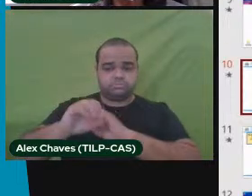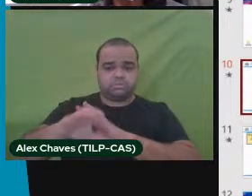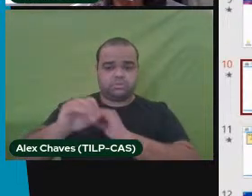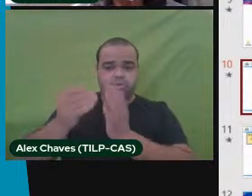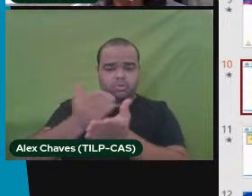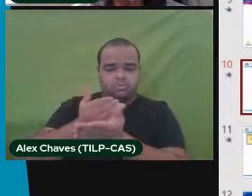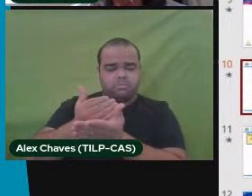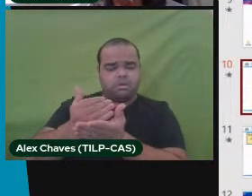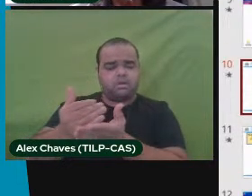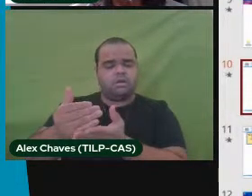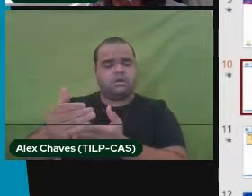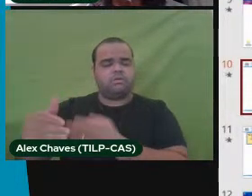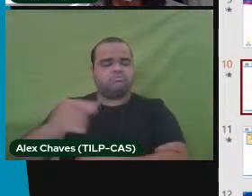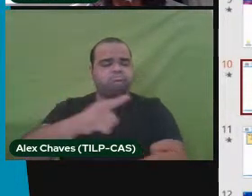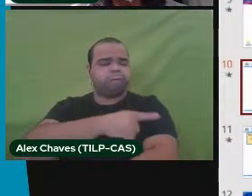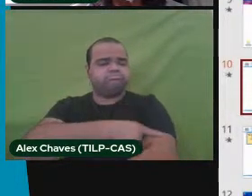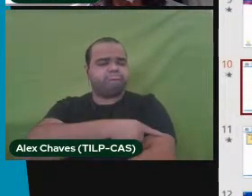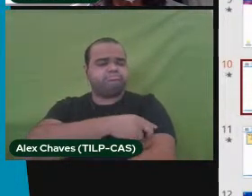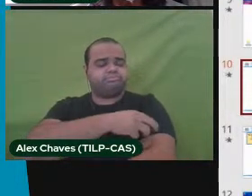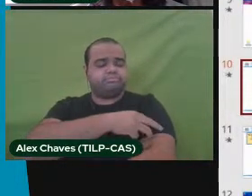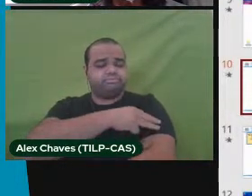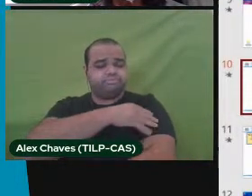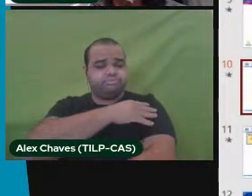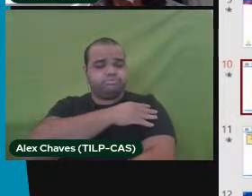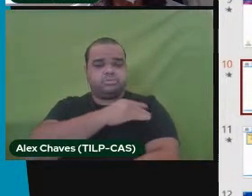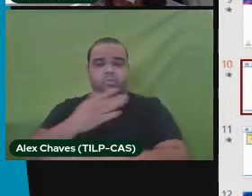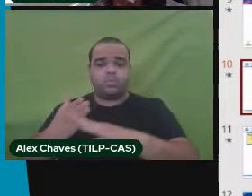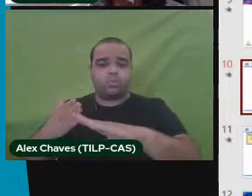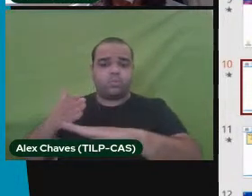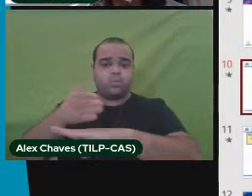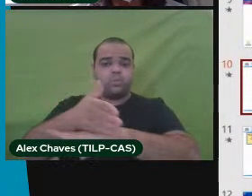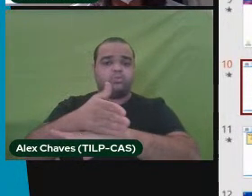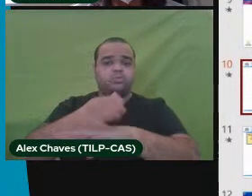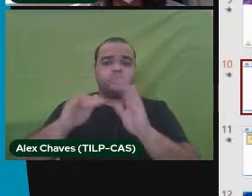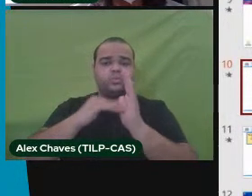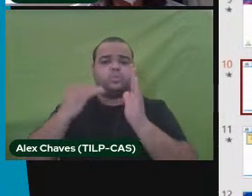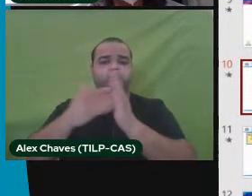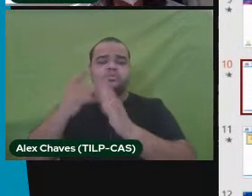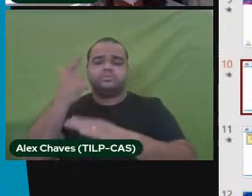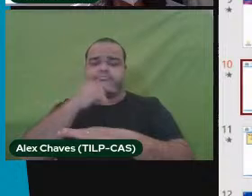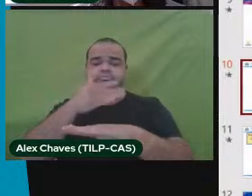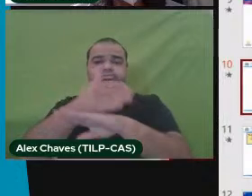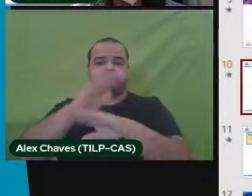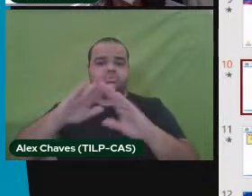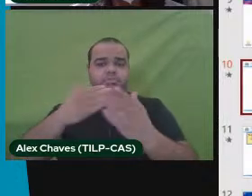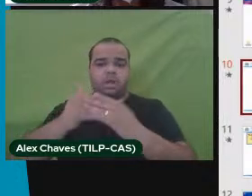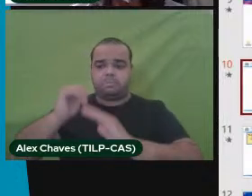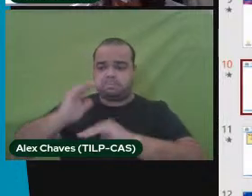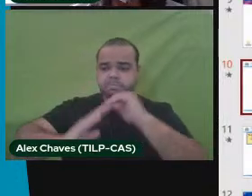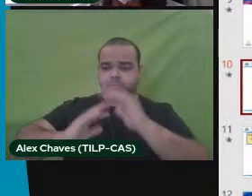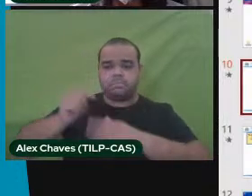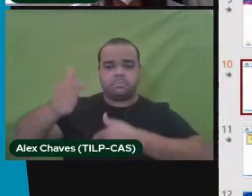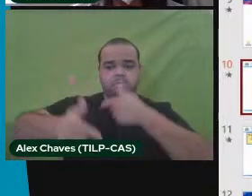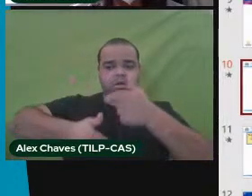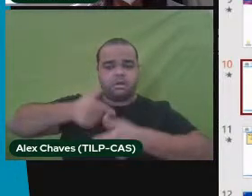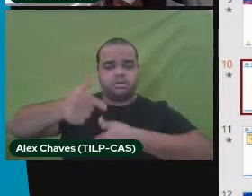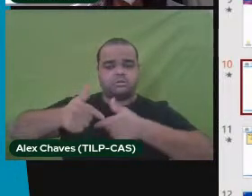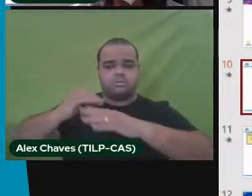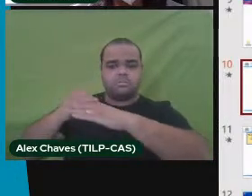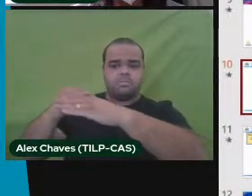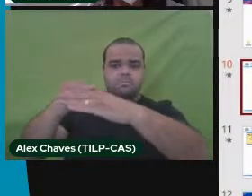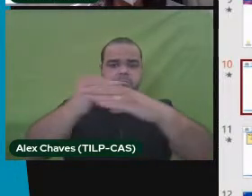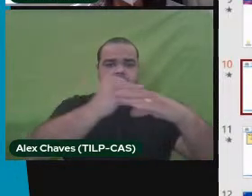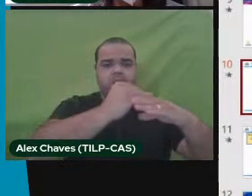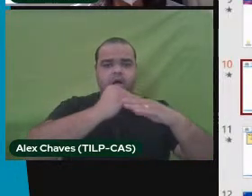educação infantil, igualdade de acesso, habilidades para o trabalho, igualdade de gênero